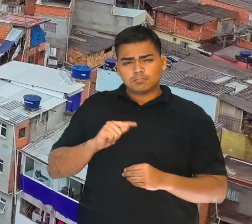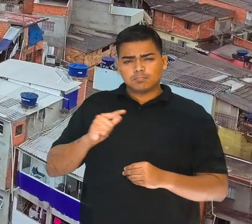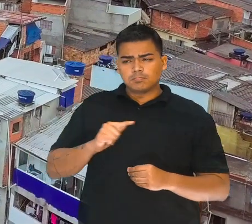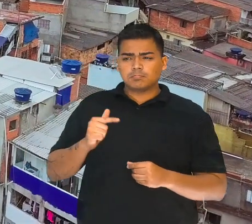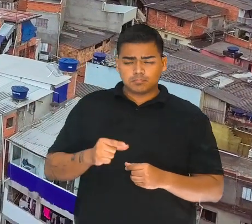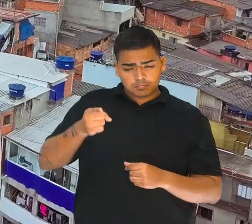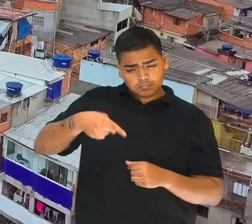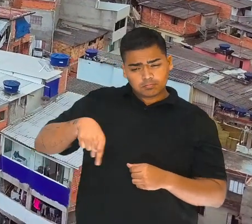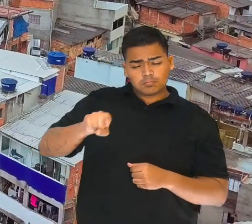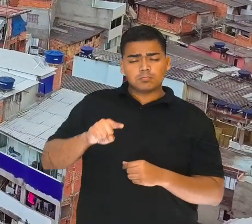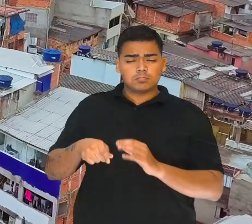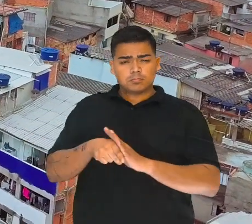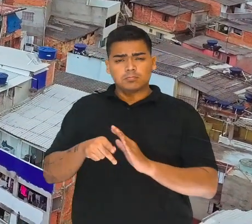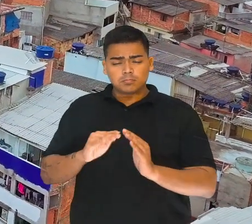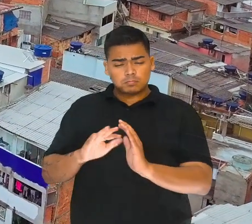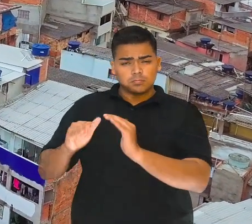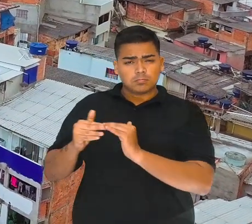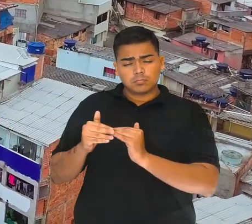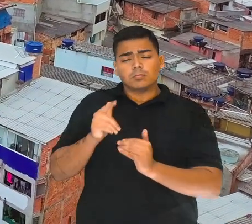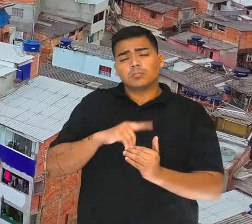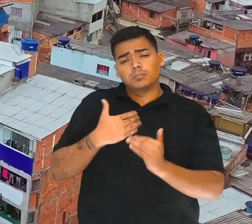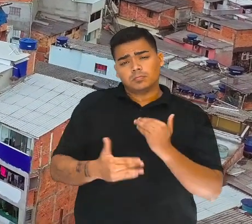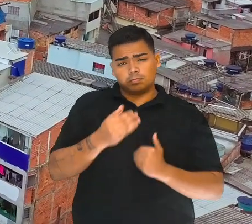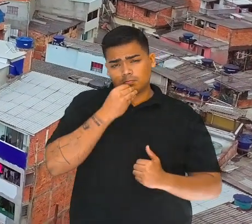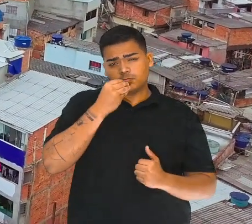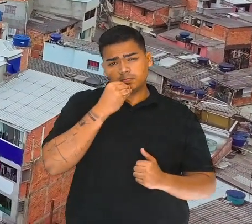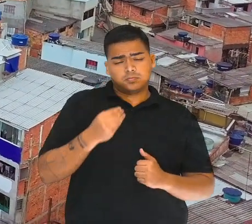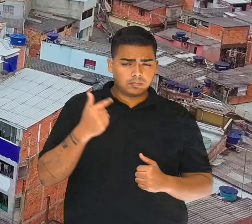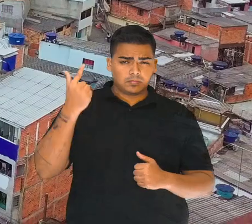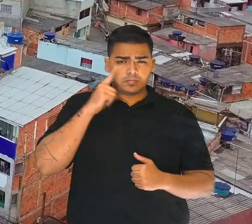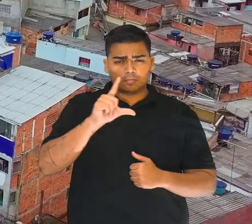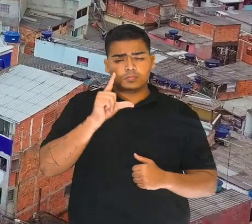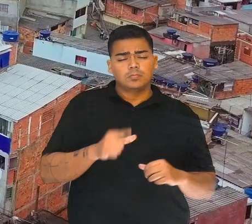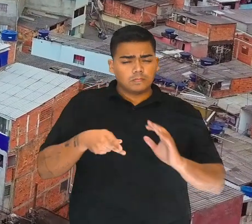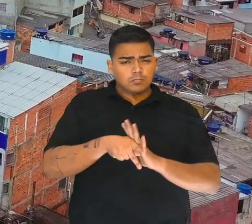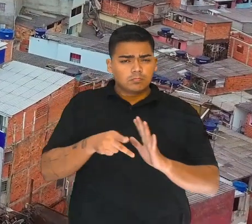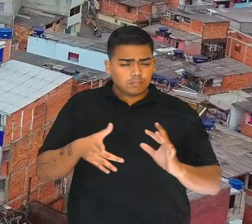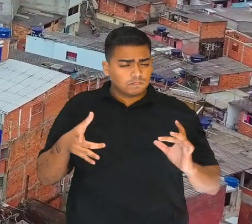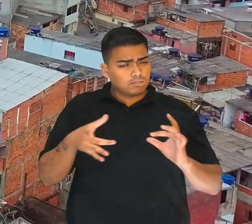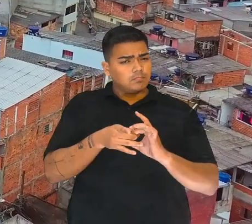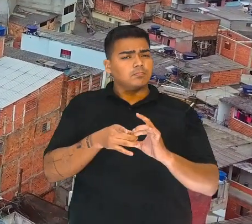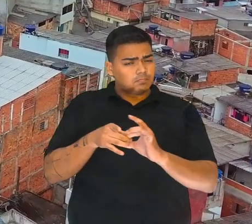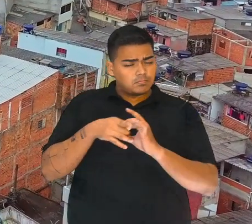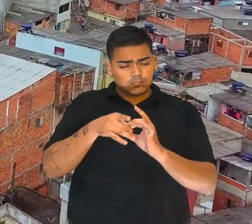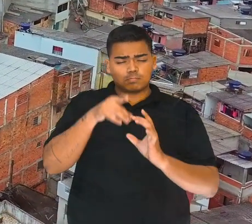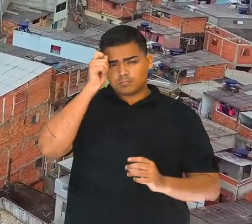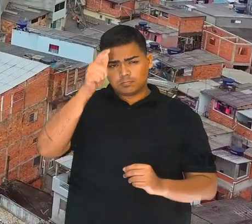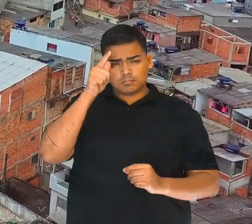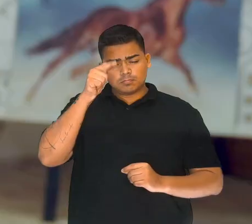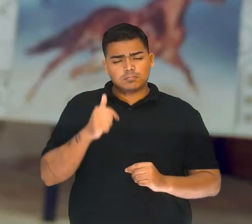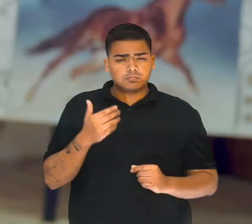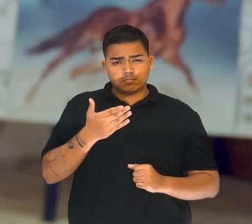que aqueles que não estão investindo na favela estão perdendo a oportunidade de um público que tem um potencial de consumo de bilhões de